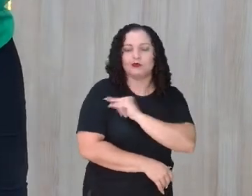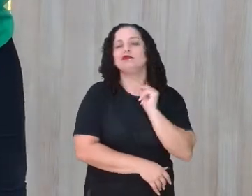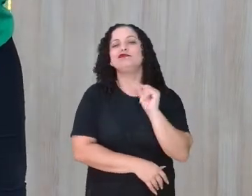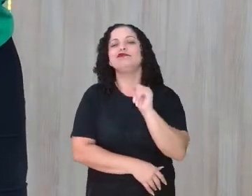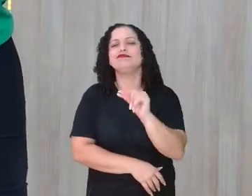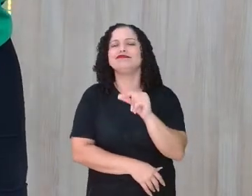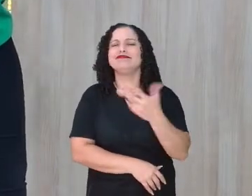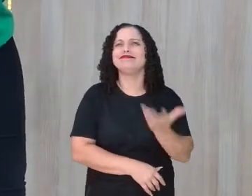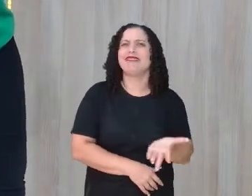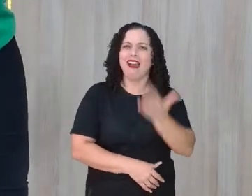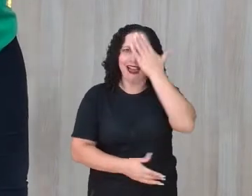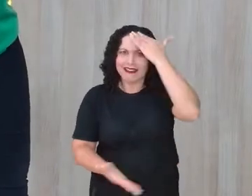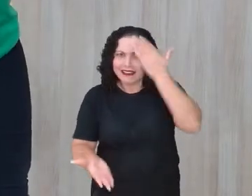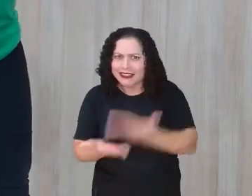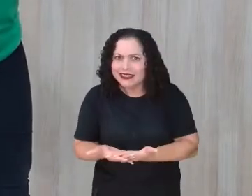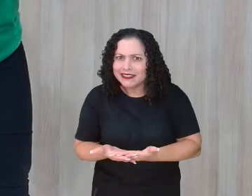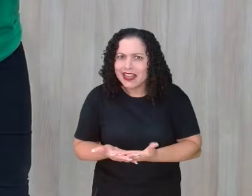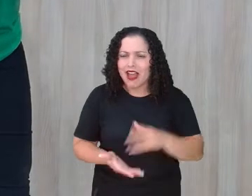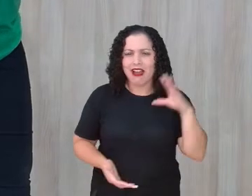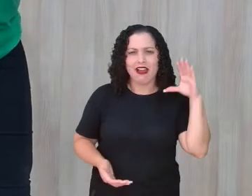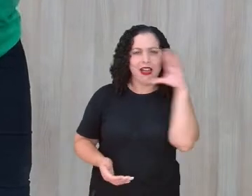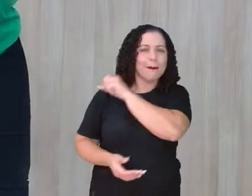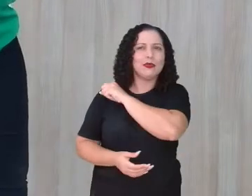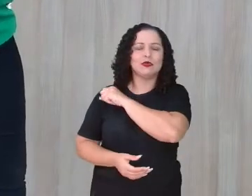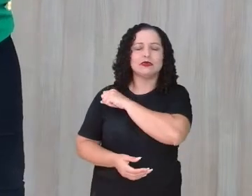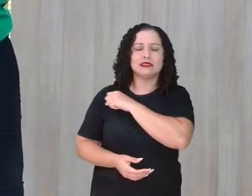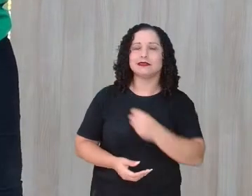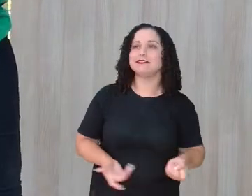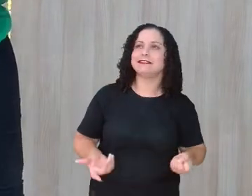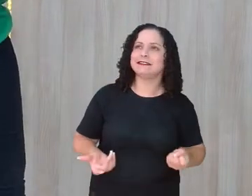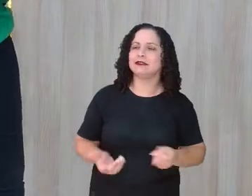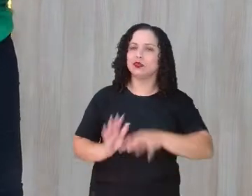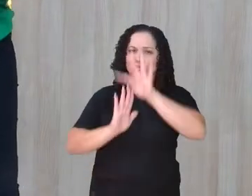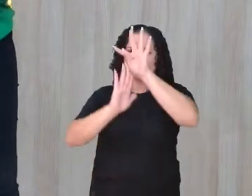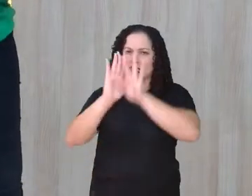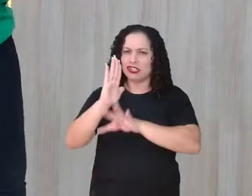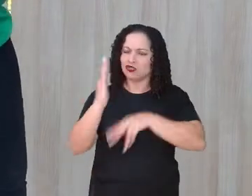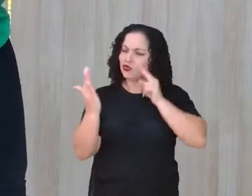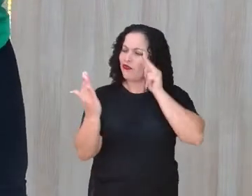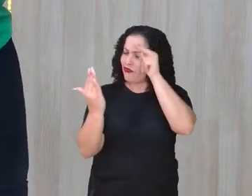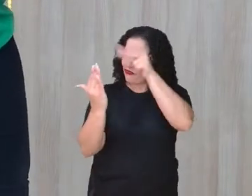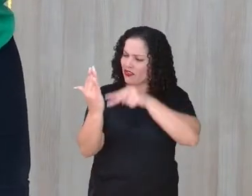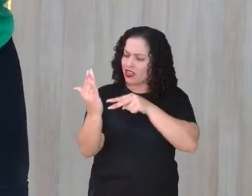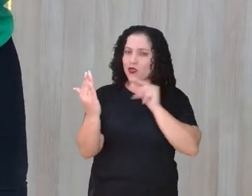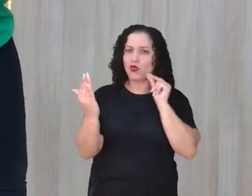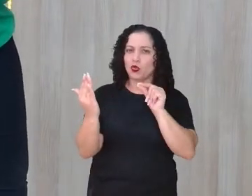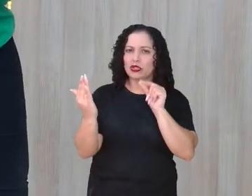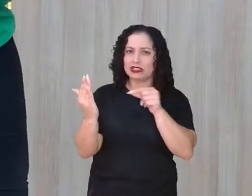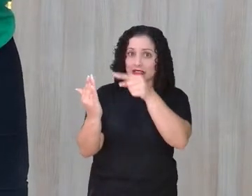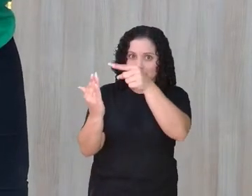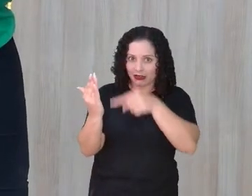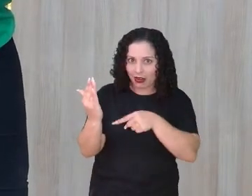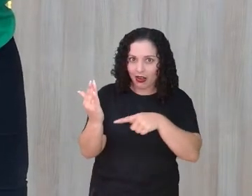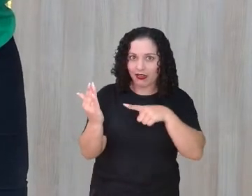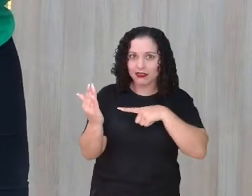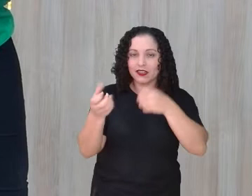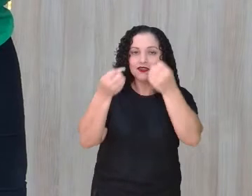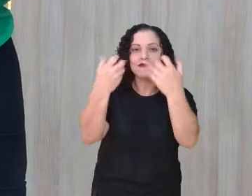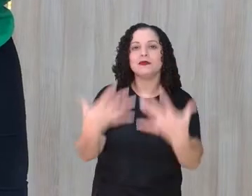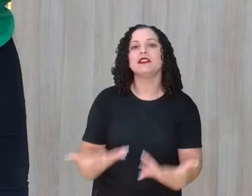você acreditou por um segundo. Vai lá no texto e procura se tem o que, como, quem,